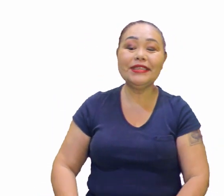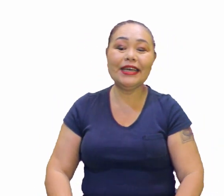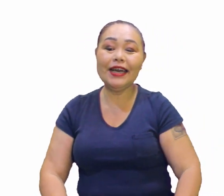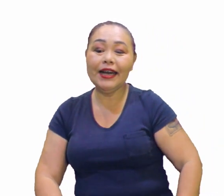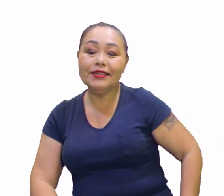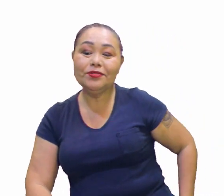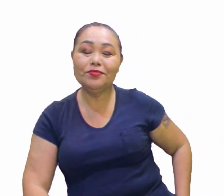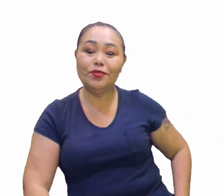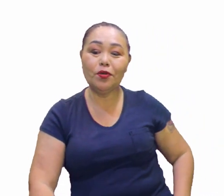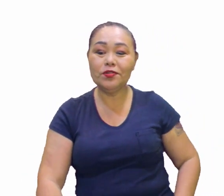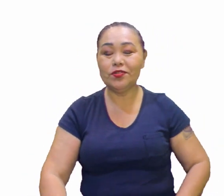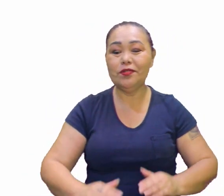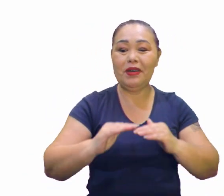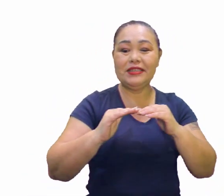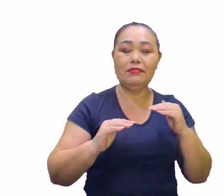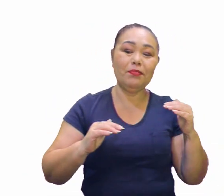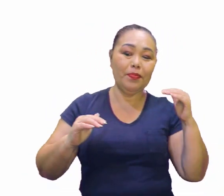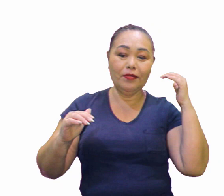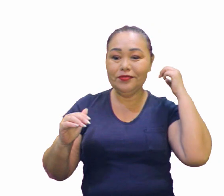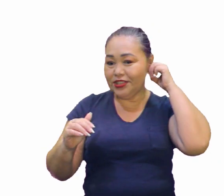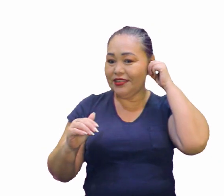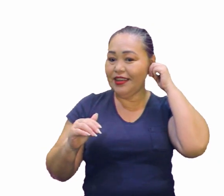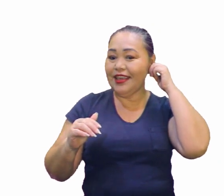lembrou. A Japa era uma criancinha.